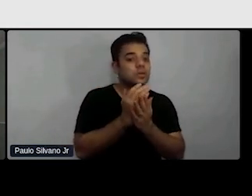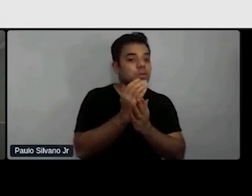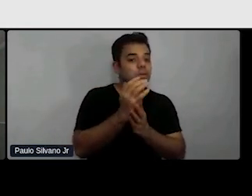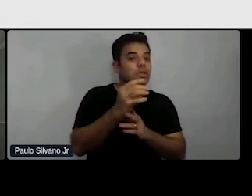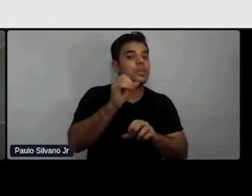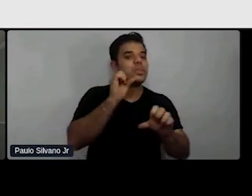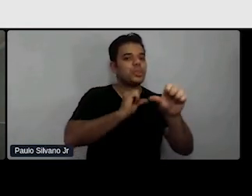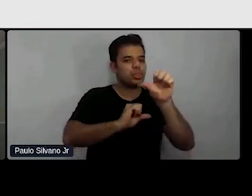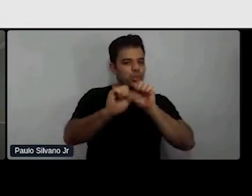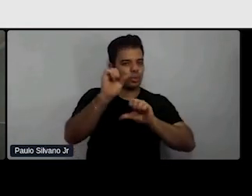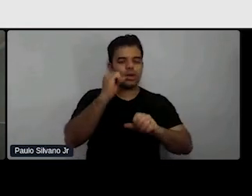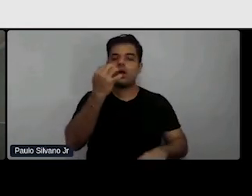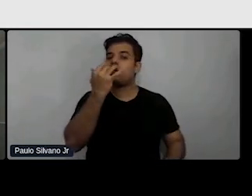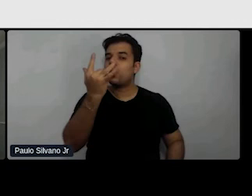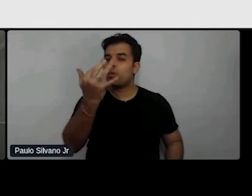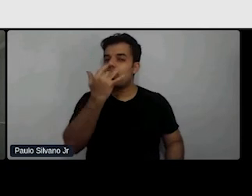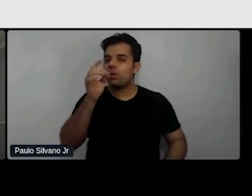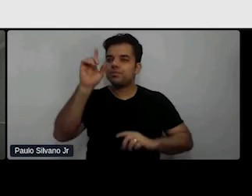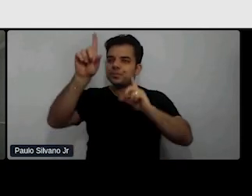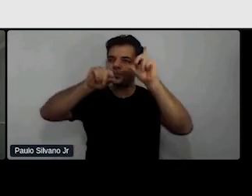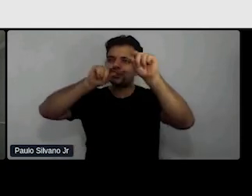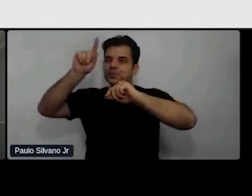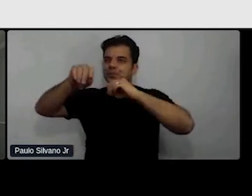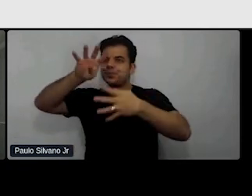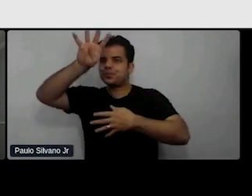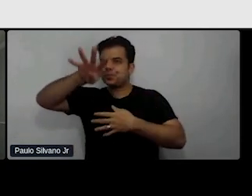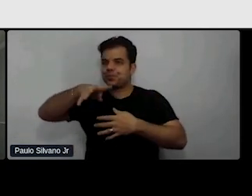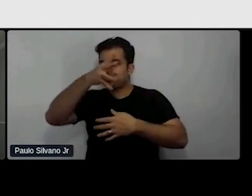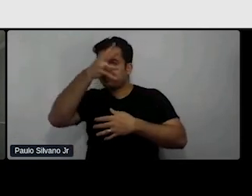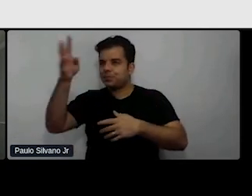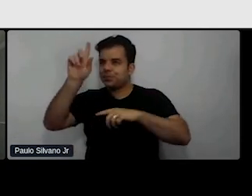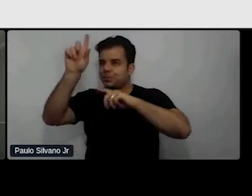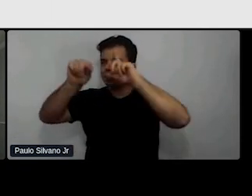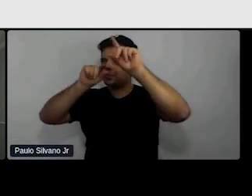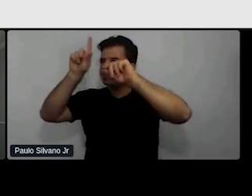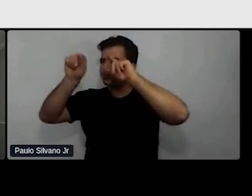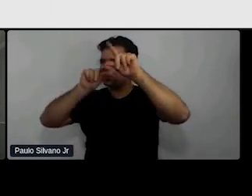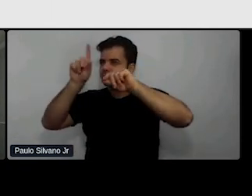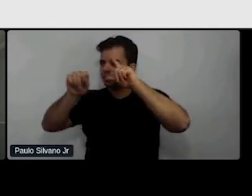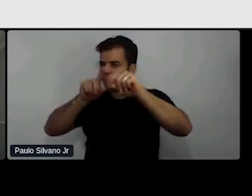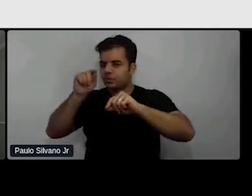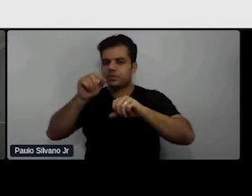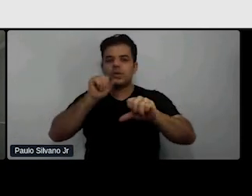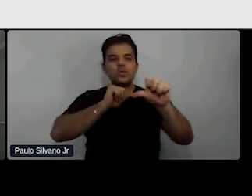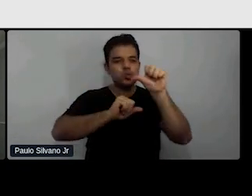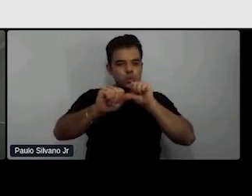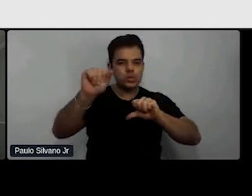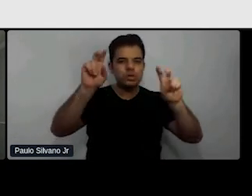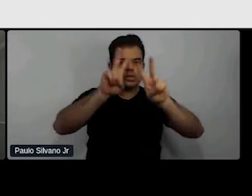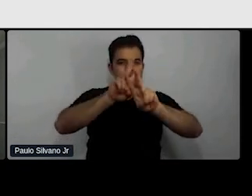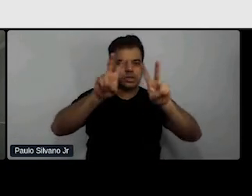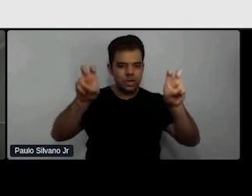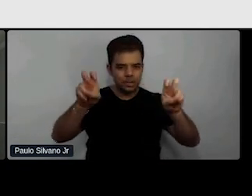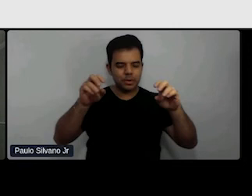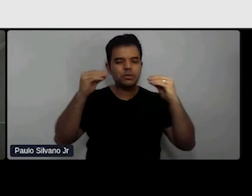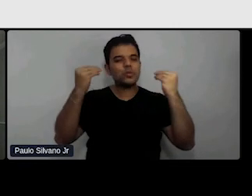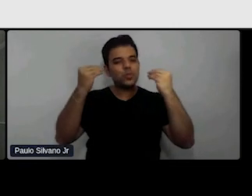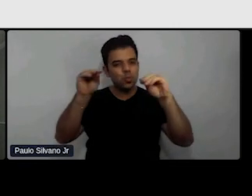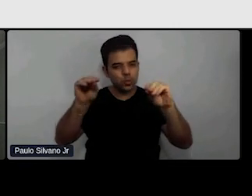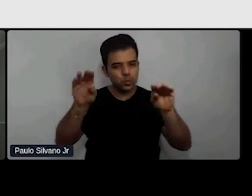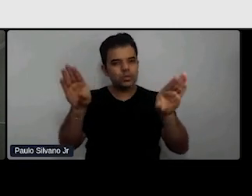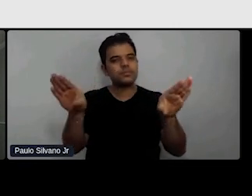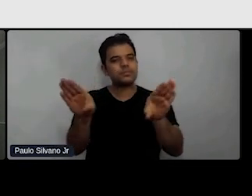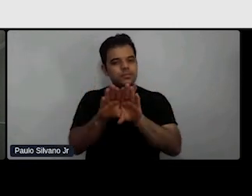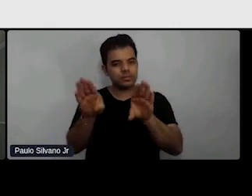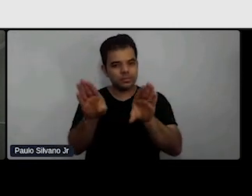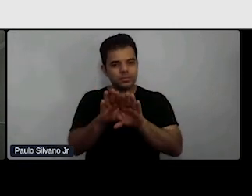paleta. Eu utilizei a paleta do Power BI. Já mudei os títulos, coloquei os títulos com